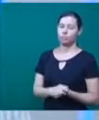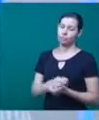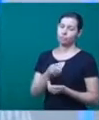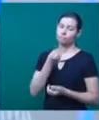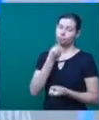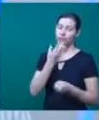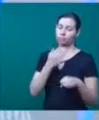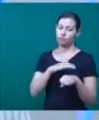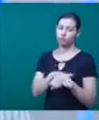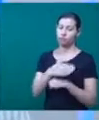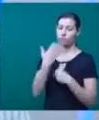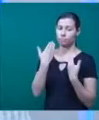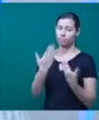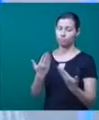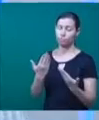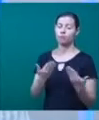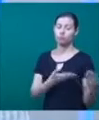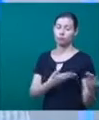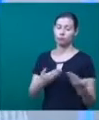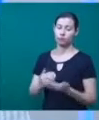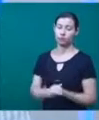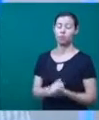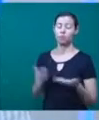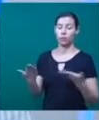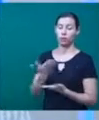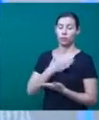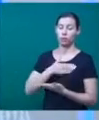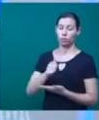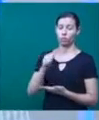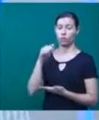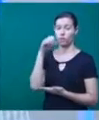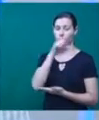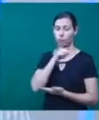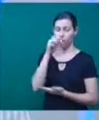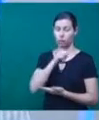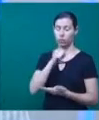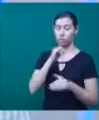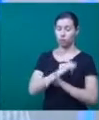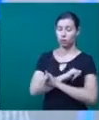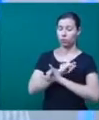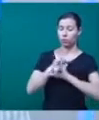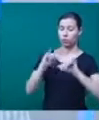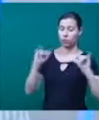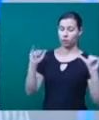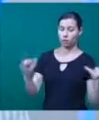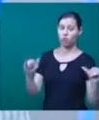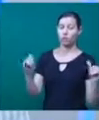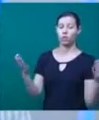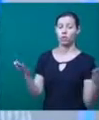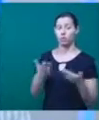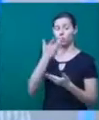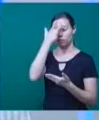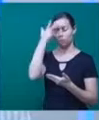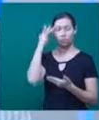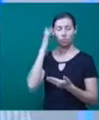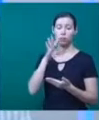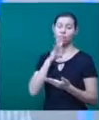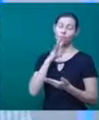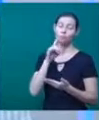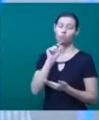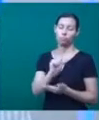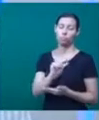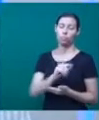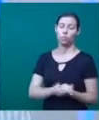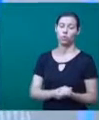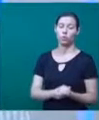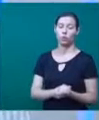convite. Sim, a gente está no Agosto Laranja, né, justamente para a gente divulgar uma doença que ela é pouco conhecida aqui no Brasil, mas que a